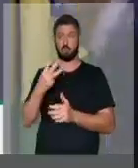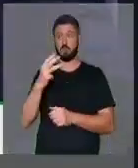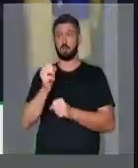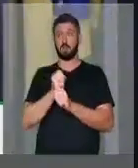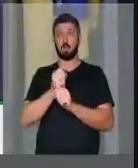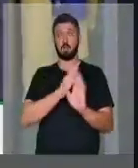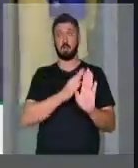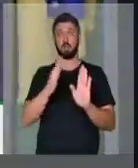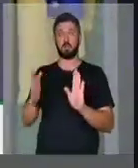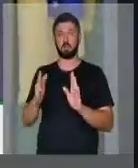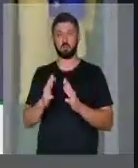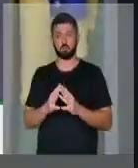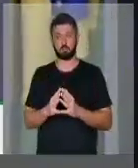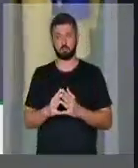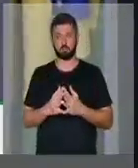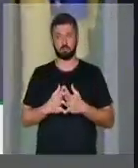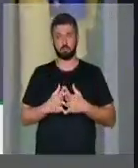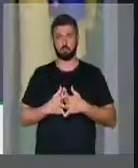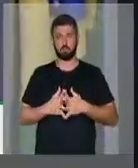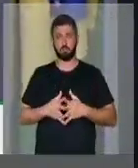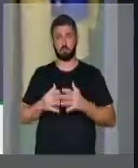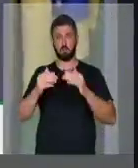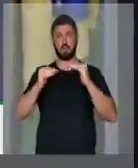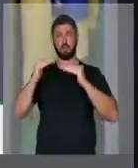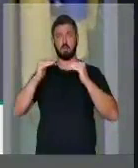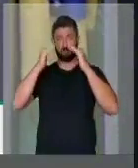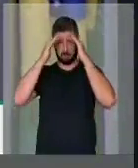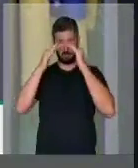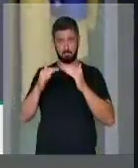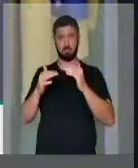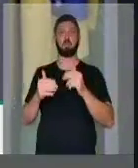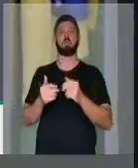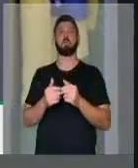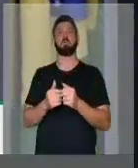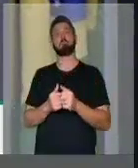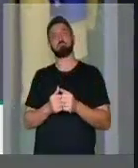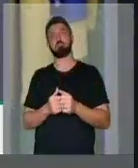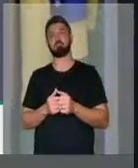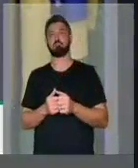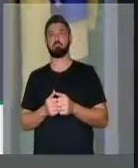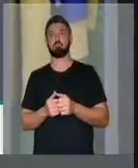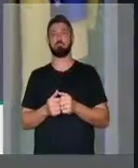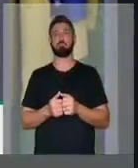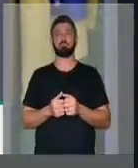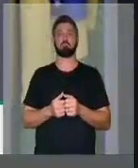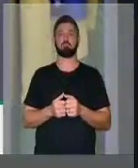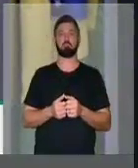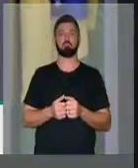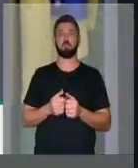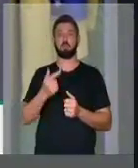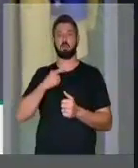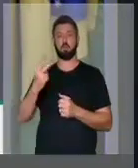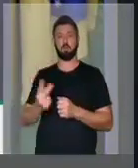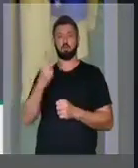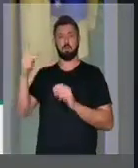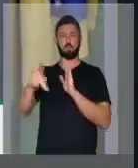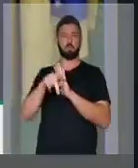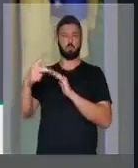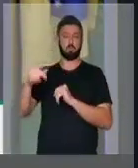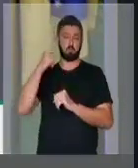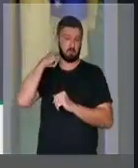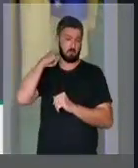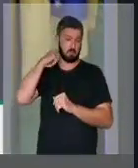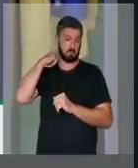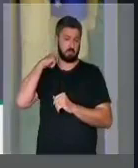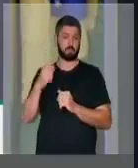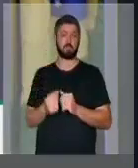anos. Tal respeitabilidade do seu nome e do seu ideal. O grande